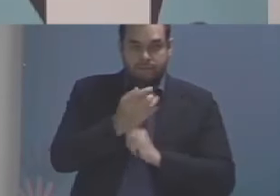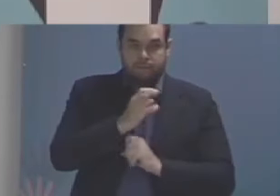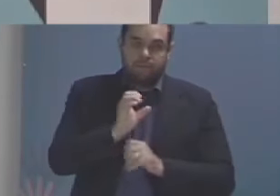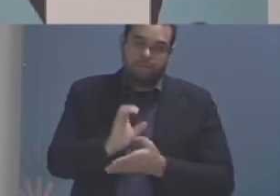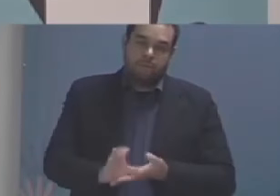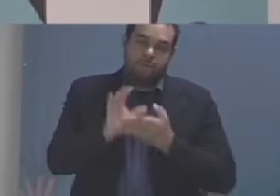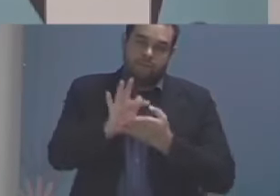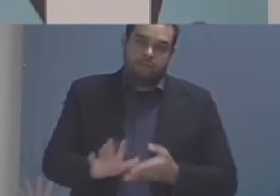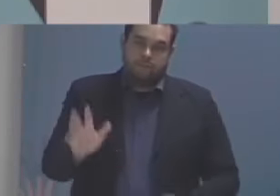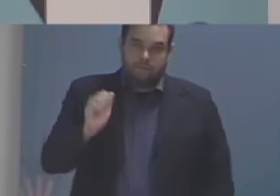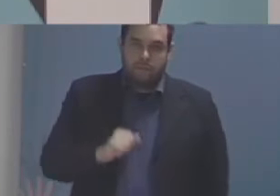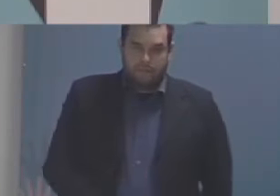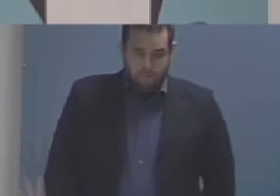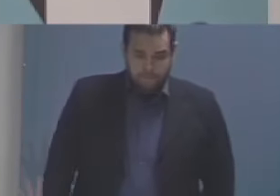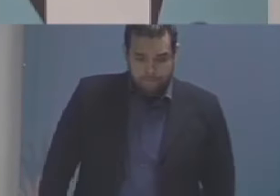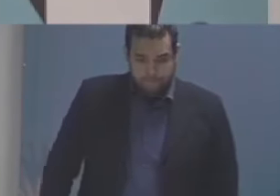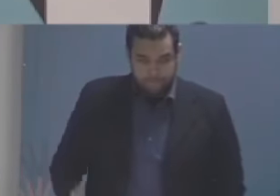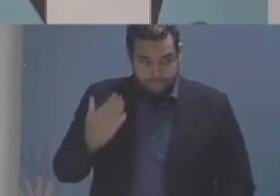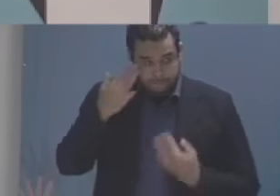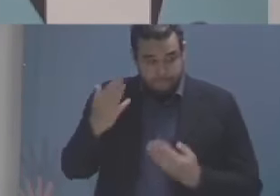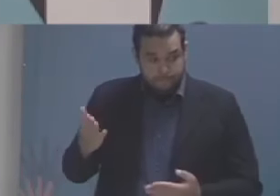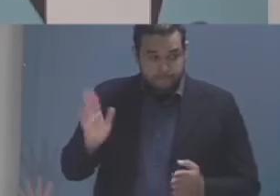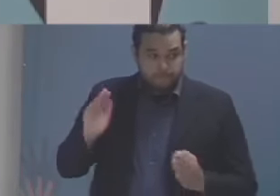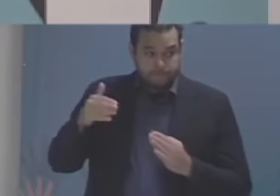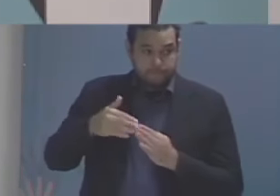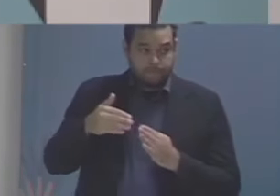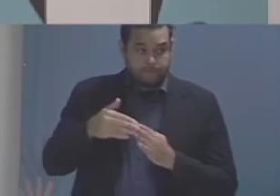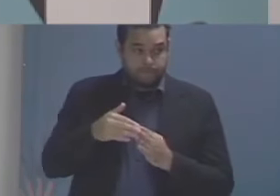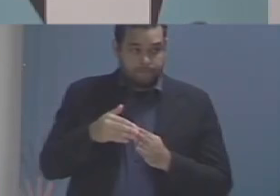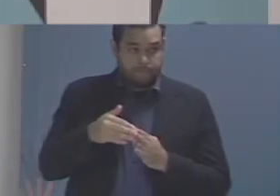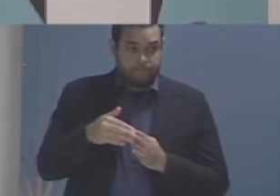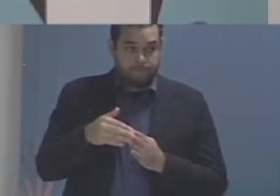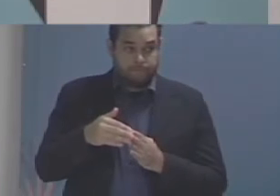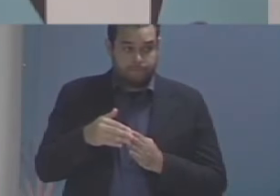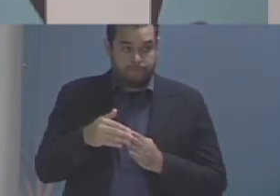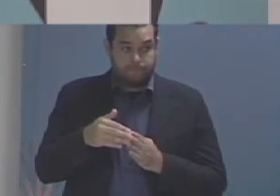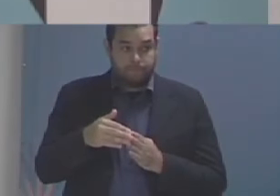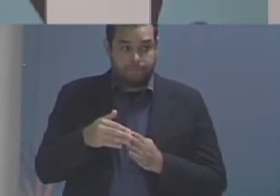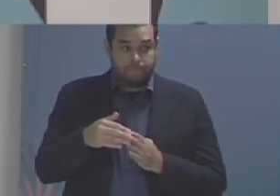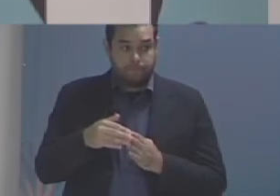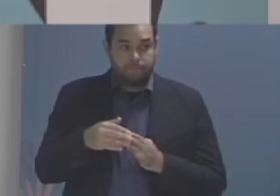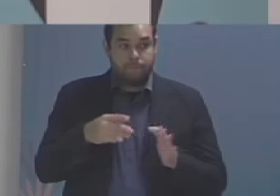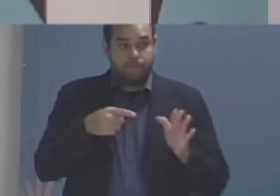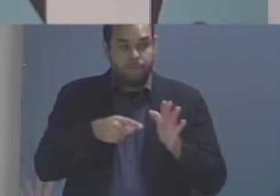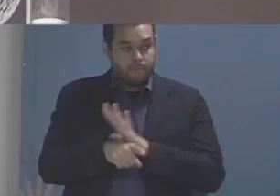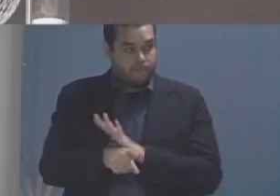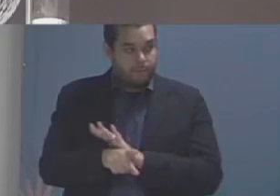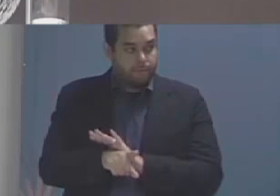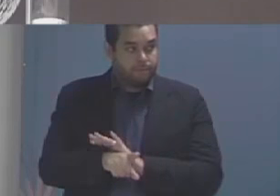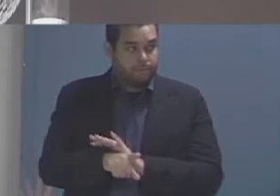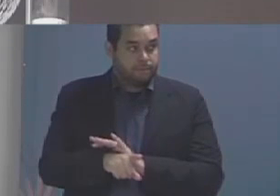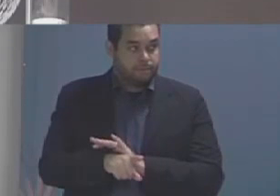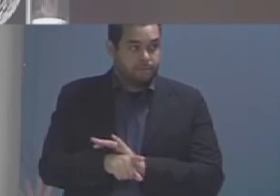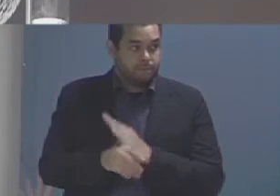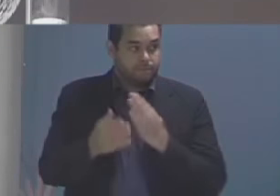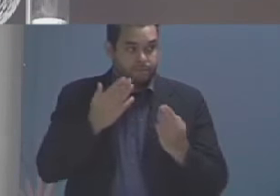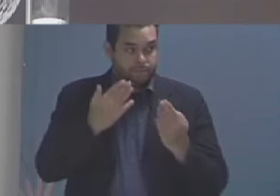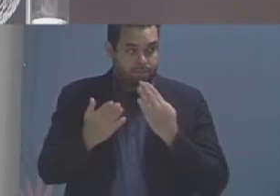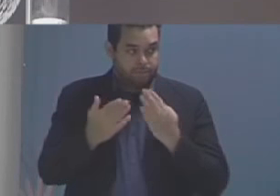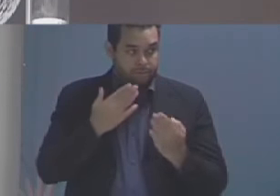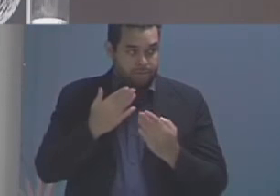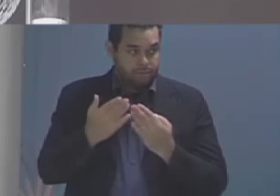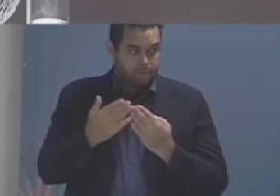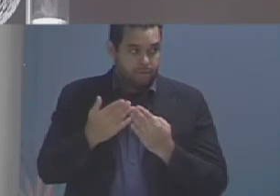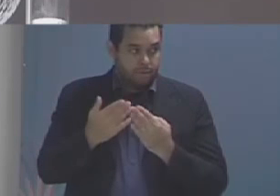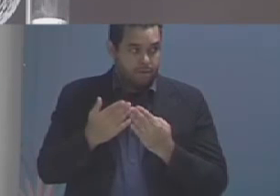Psicologia. Obrigado, candidato. Iremos agora para a última parte de perguntas dos psicólogos aos